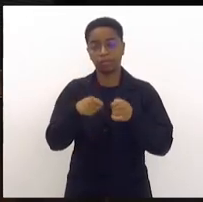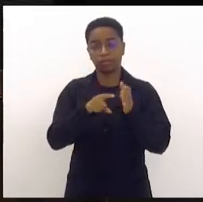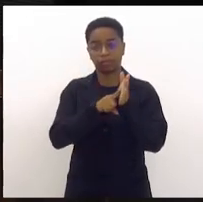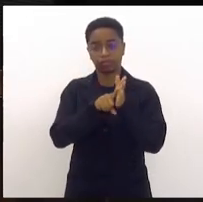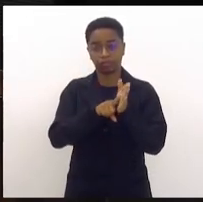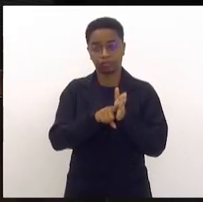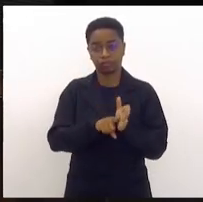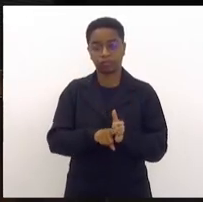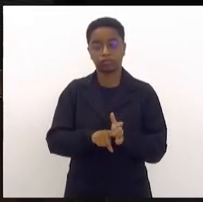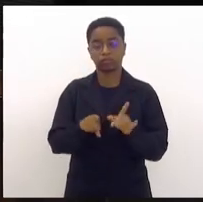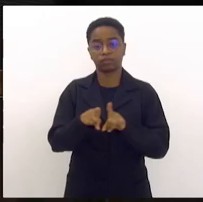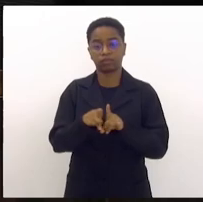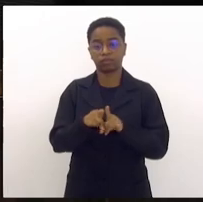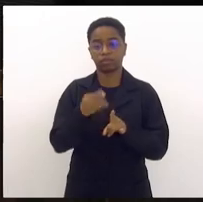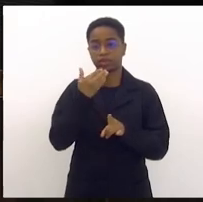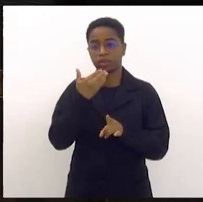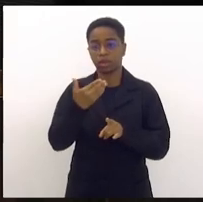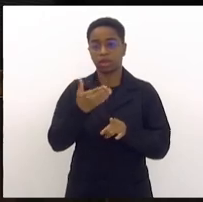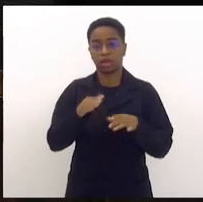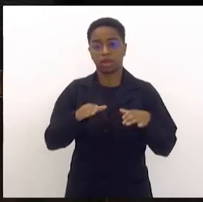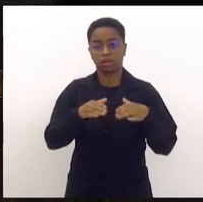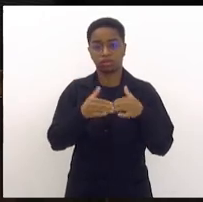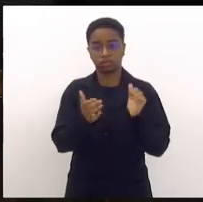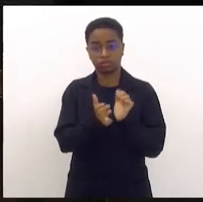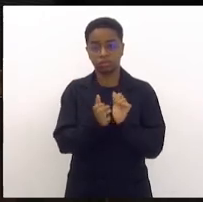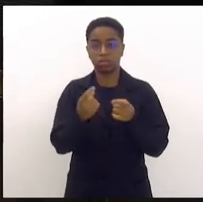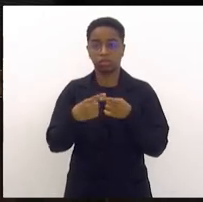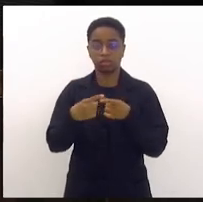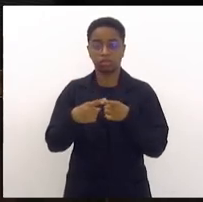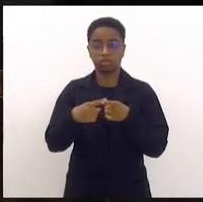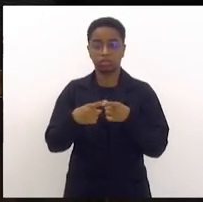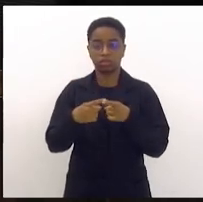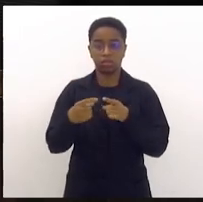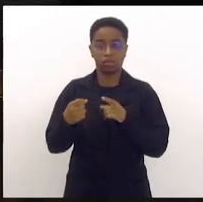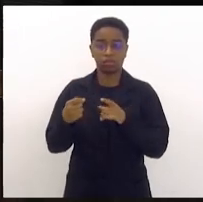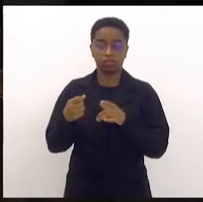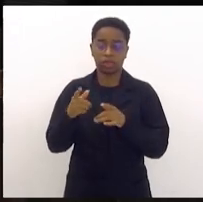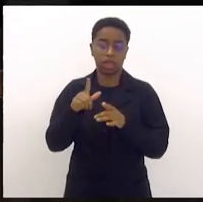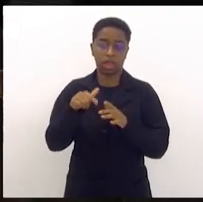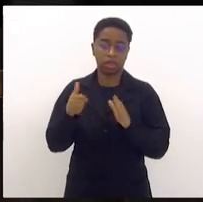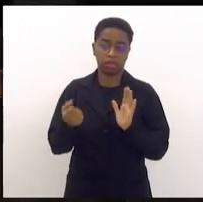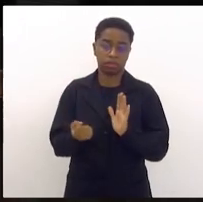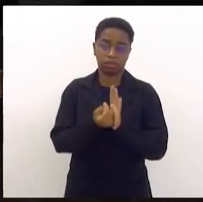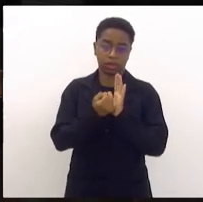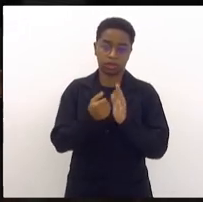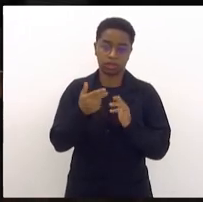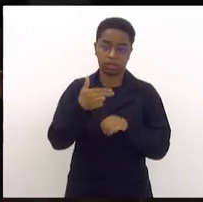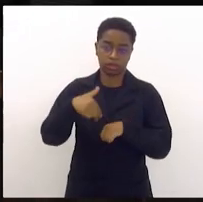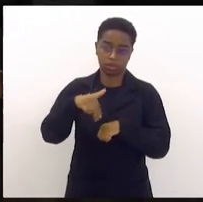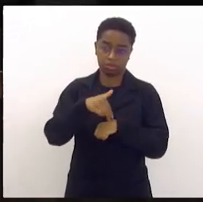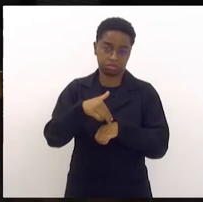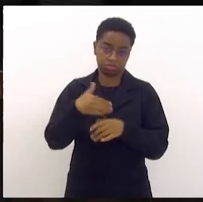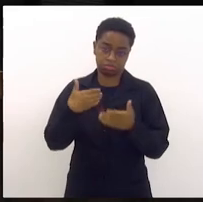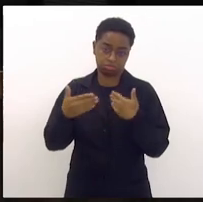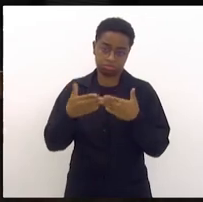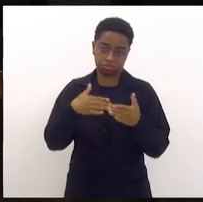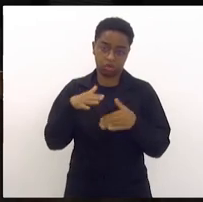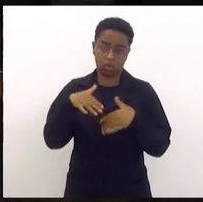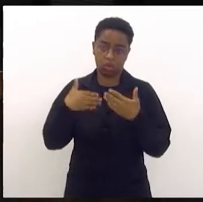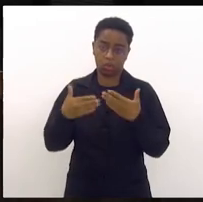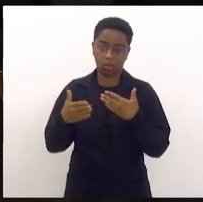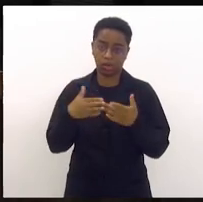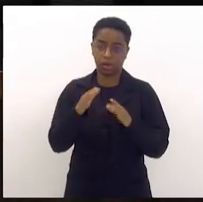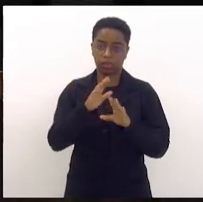e cobrar da bancada, porque é um símbolo nacional. Independente de matiz